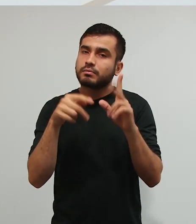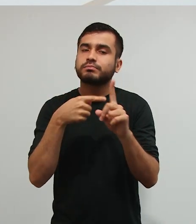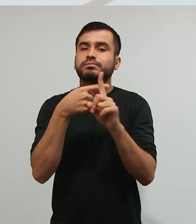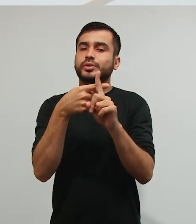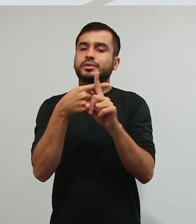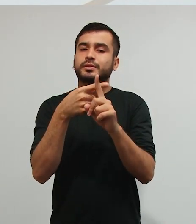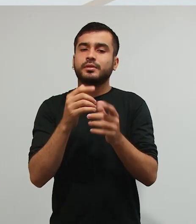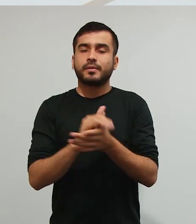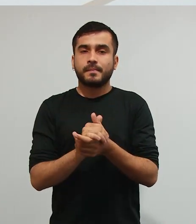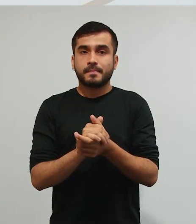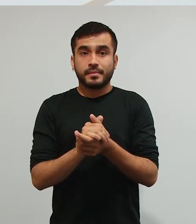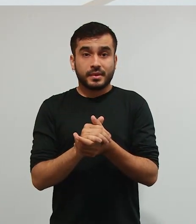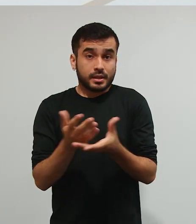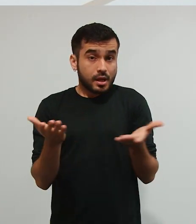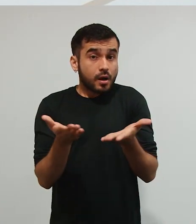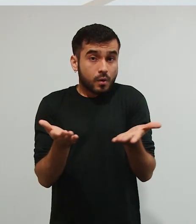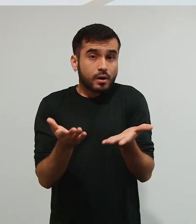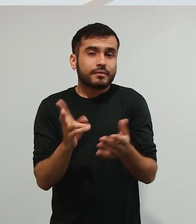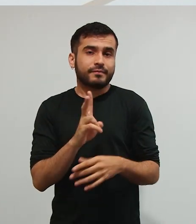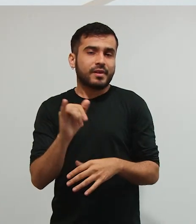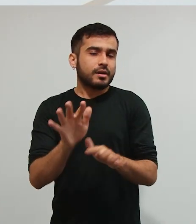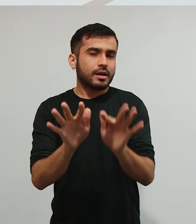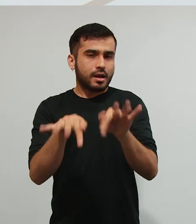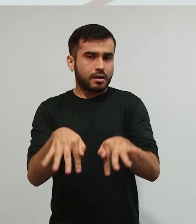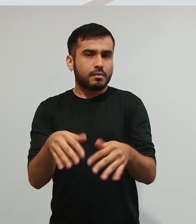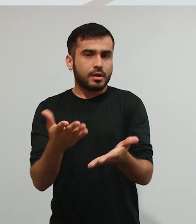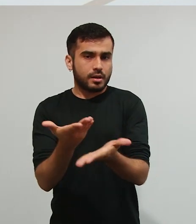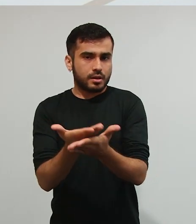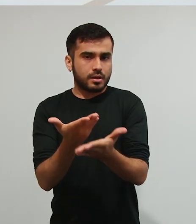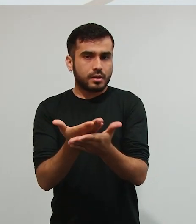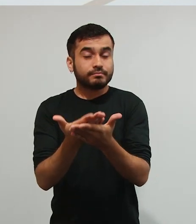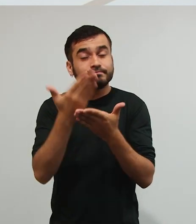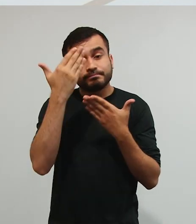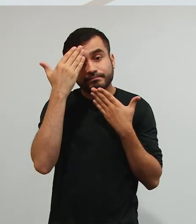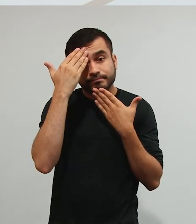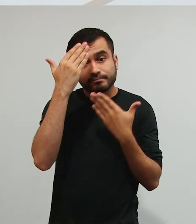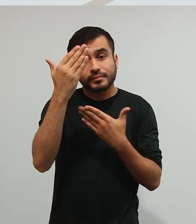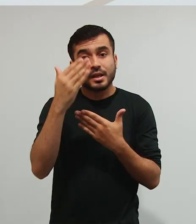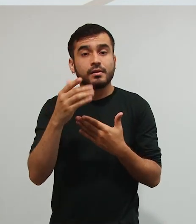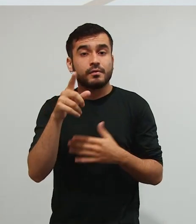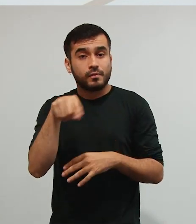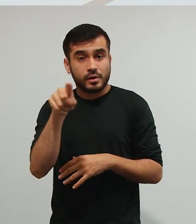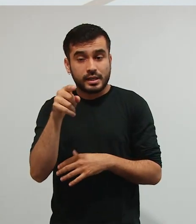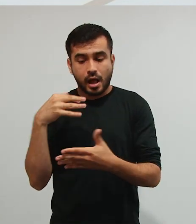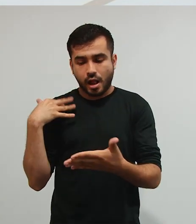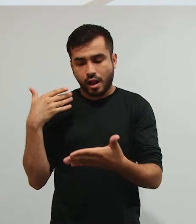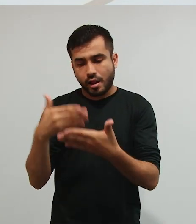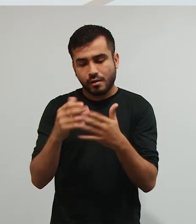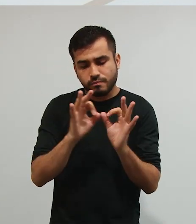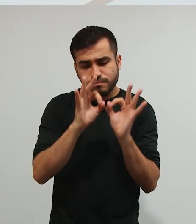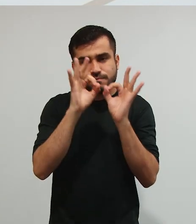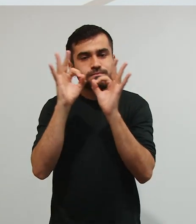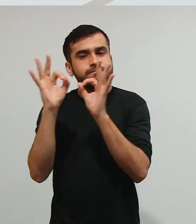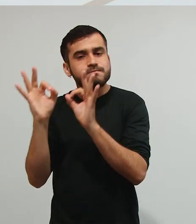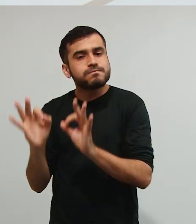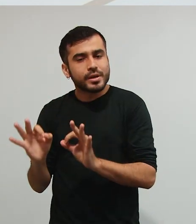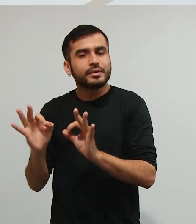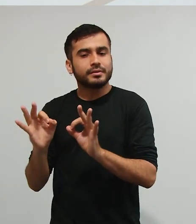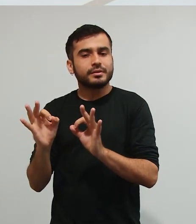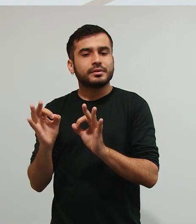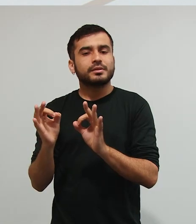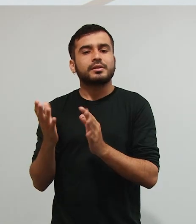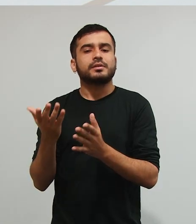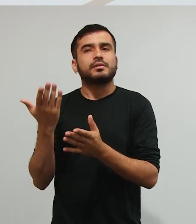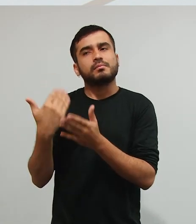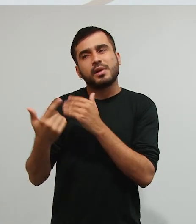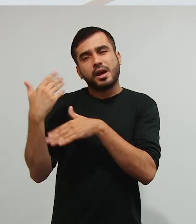positivas. E com isso a gente encerra a nossa aula. Muito obrigada para você que ficou até o final, né? Desde